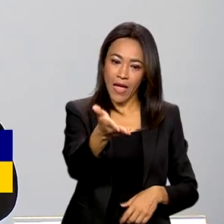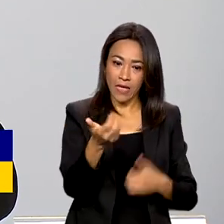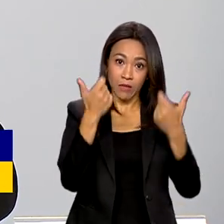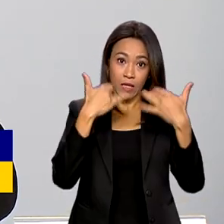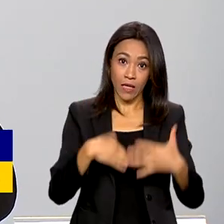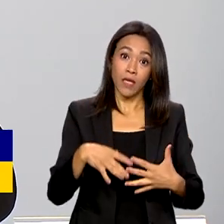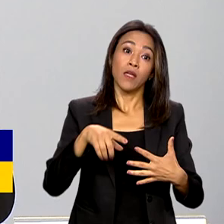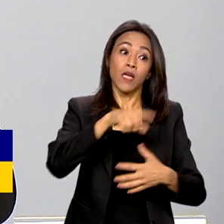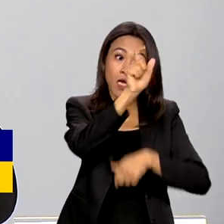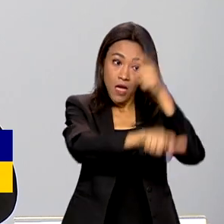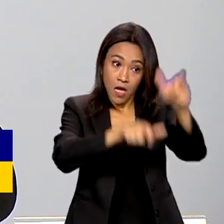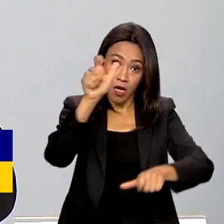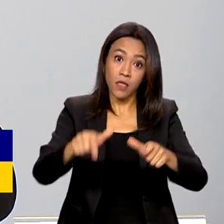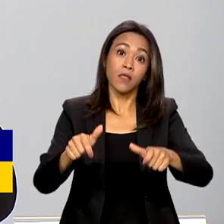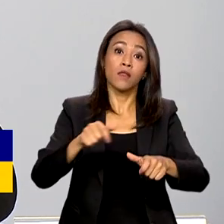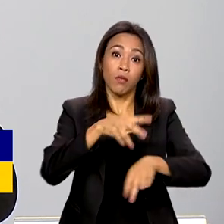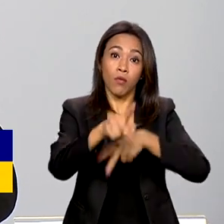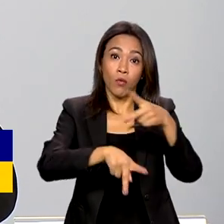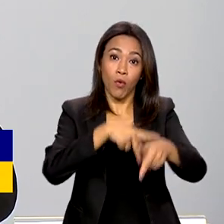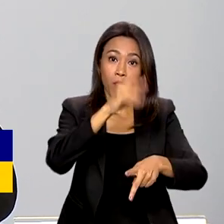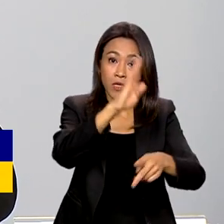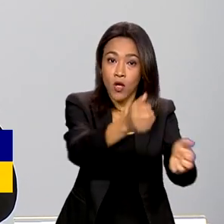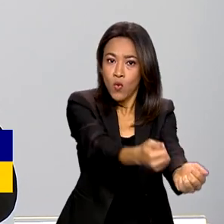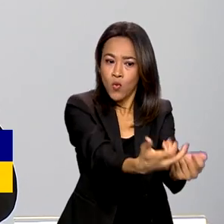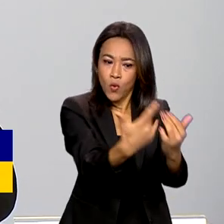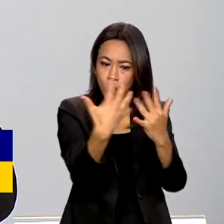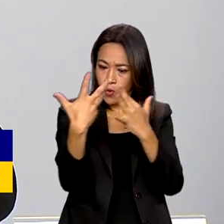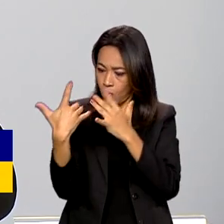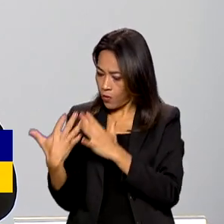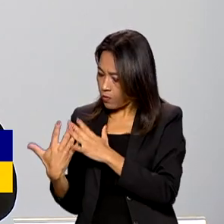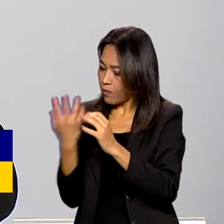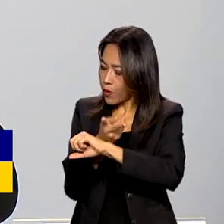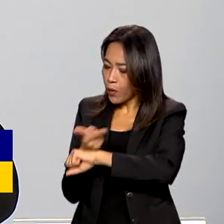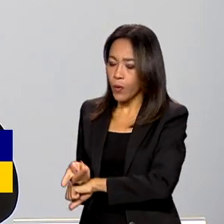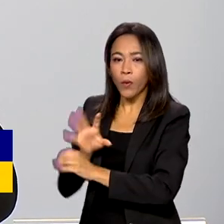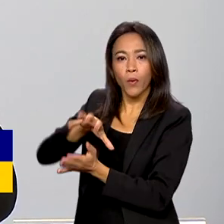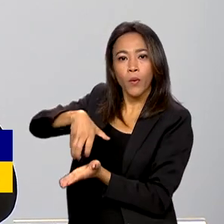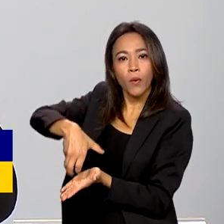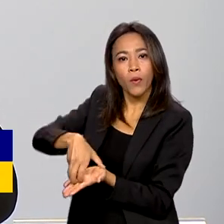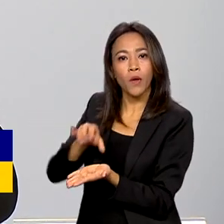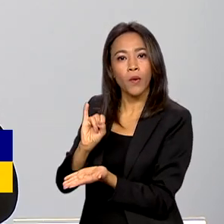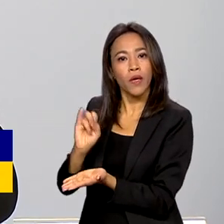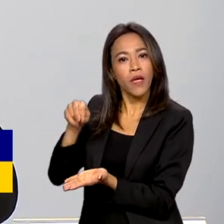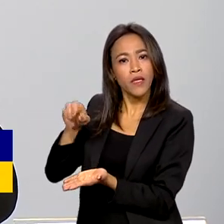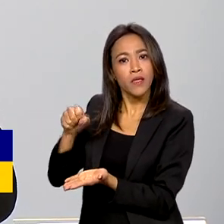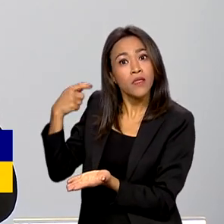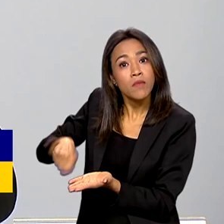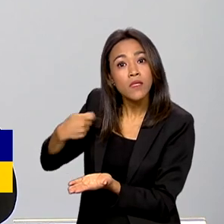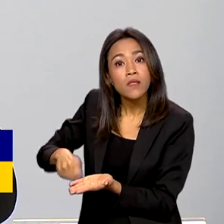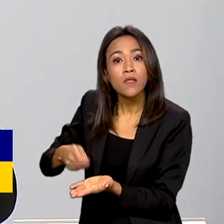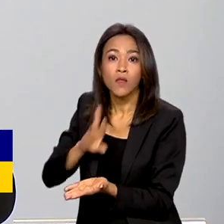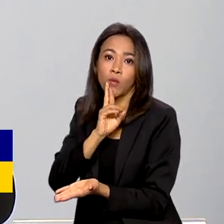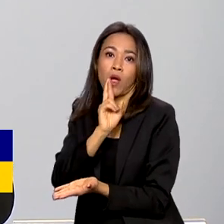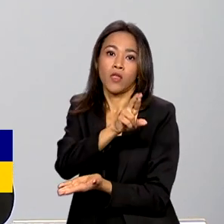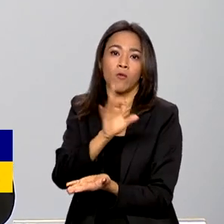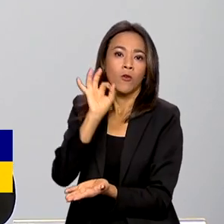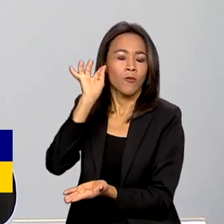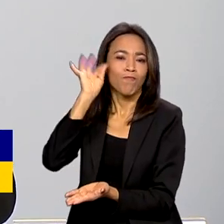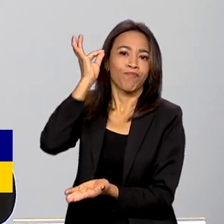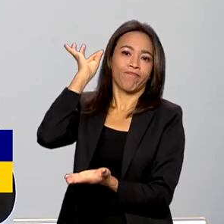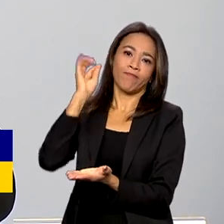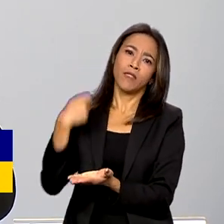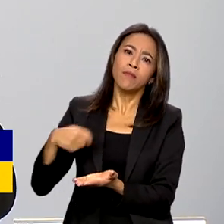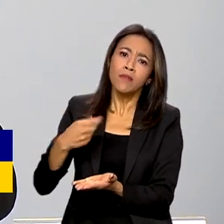chegam na nossas agências ou pelo meio da tecnologia no meu INSS eles necessitam ter uma resposta rápida eles